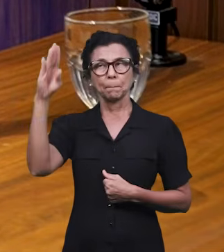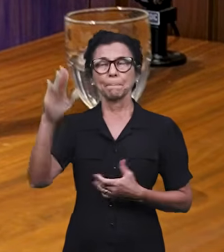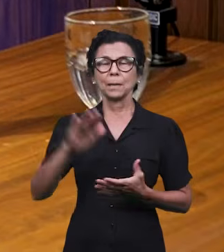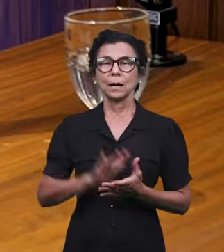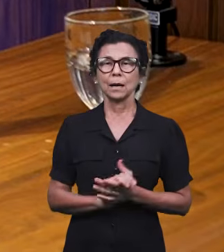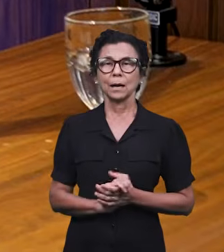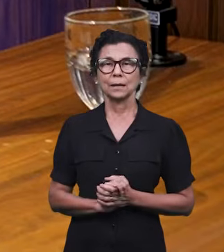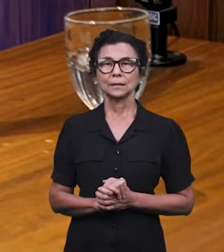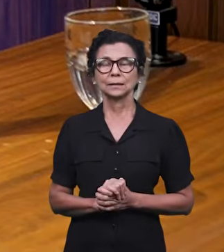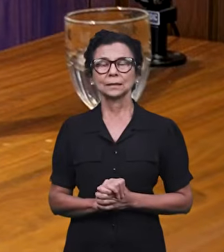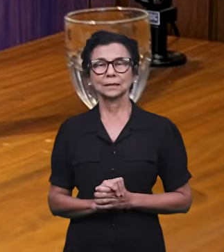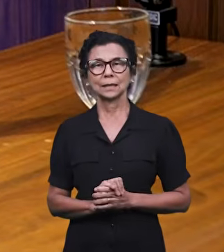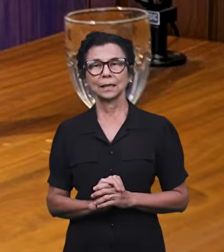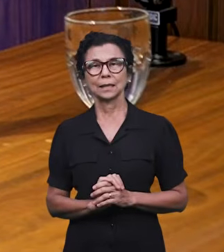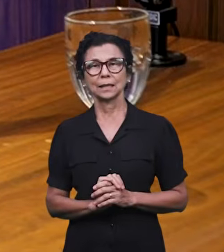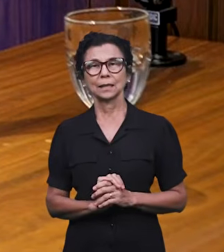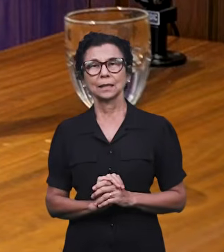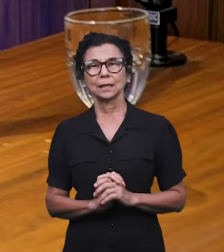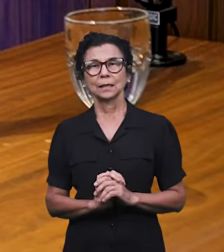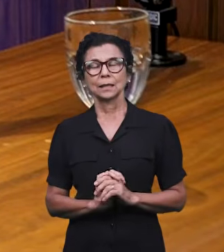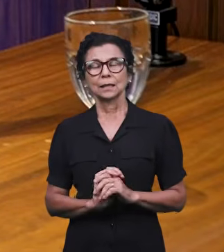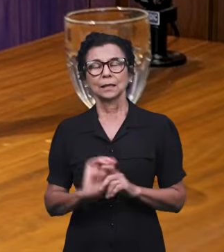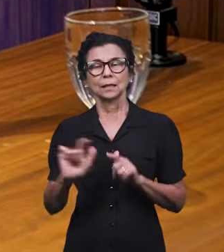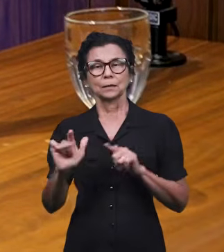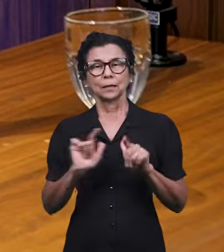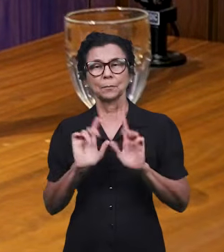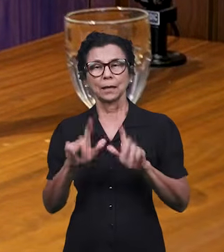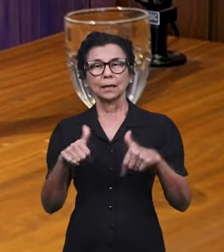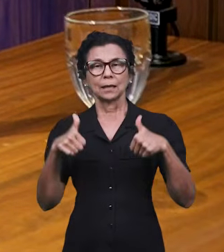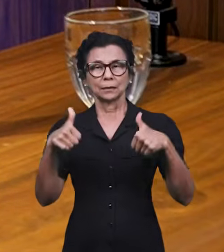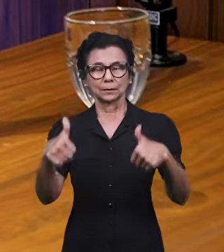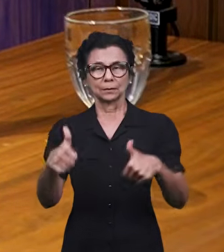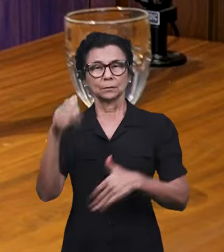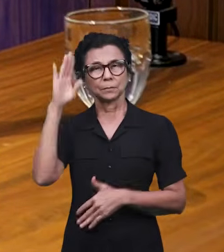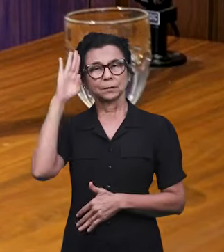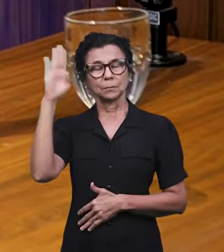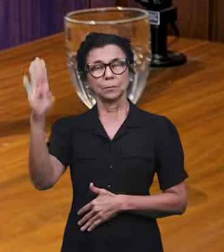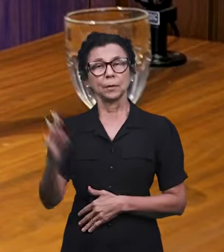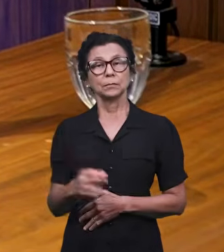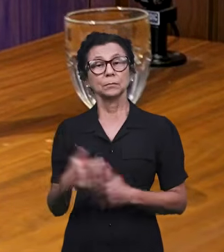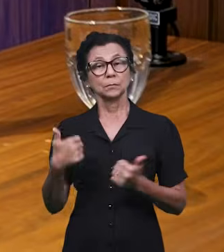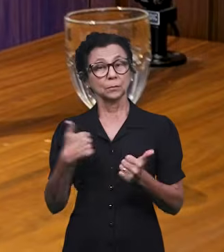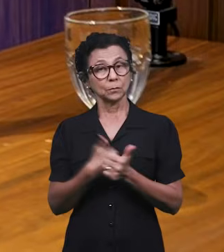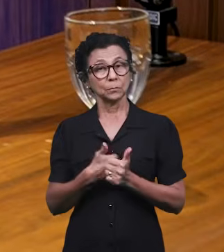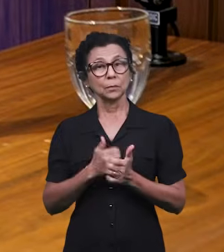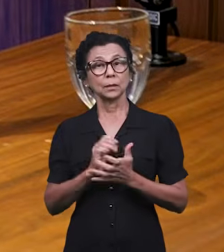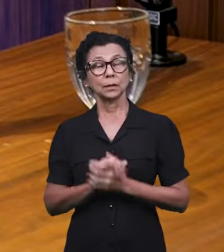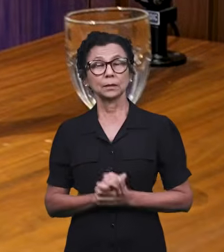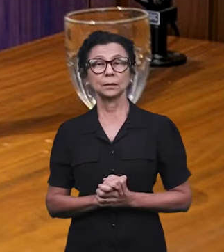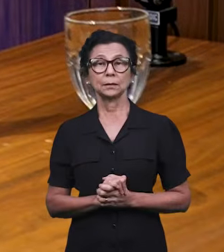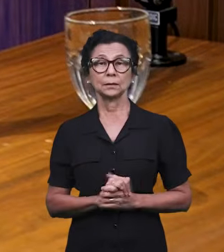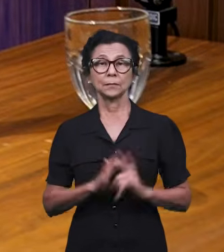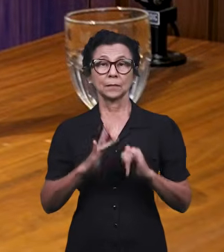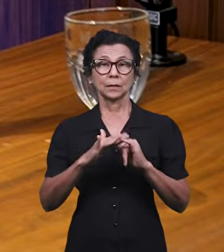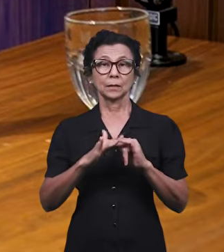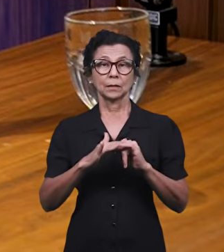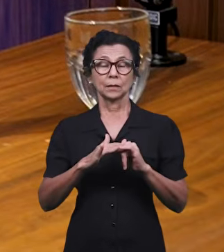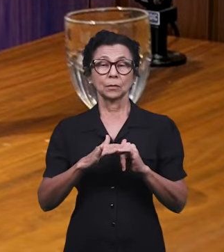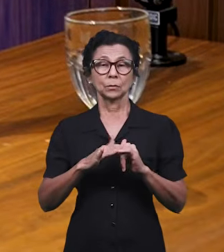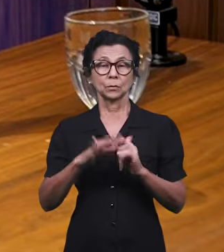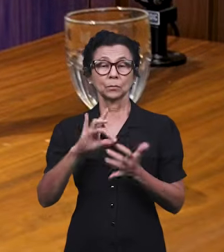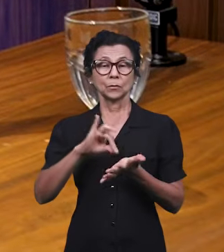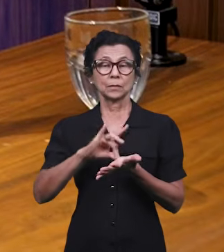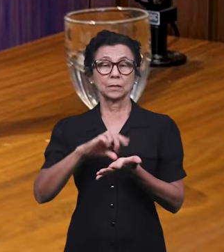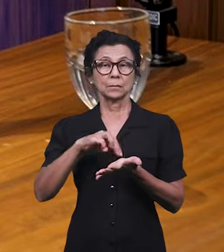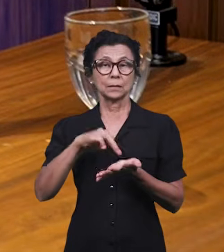principais atuações. Os irmãos podem acompanhar no canal nosso, no canal da Igreja Cristã Maranata oficial, ao qual está